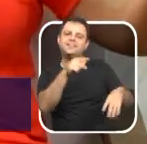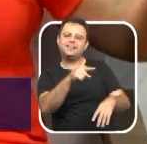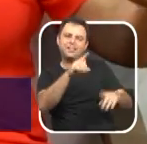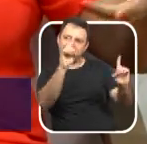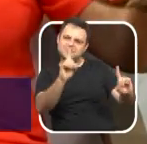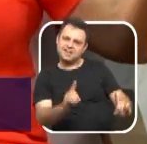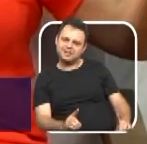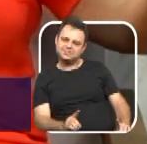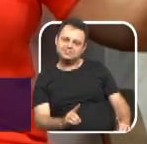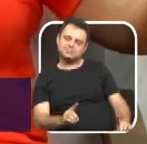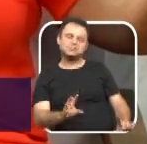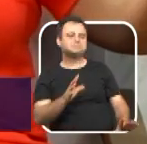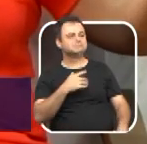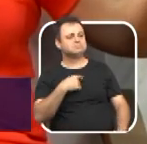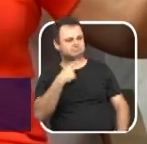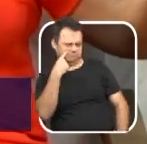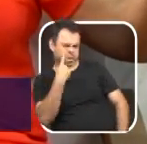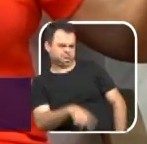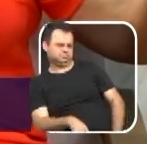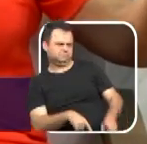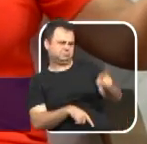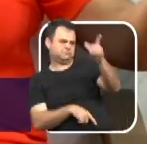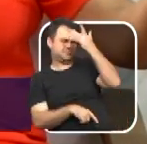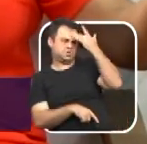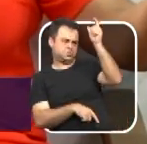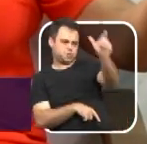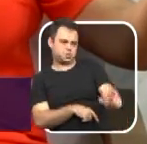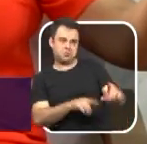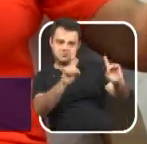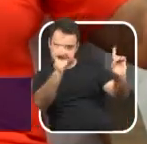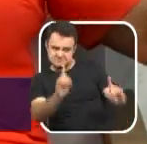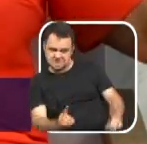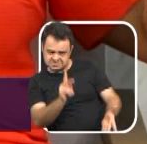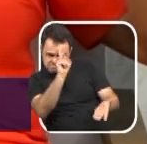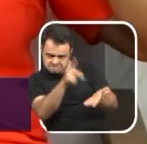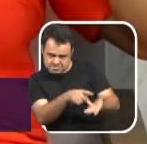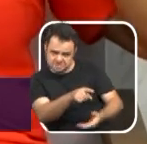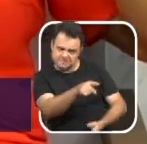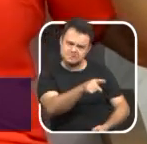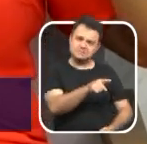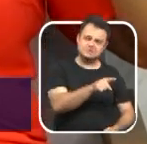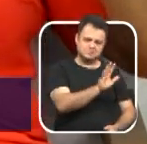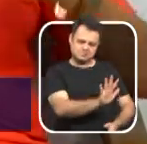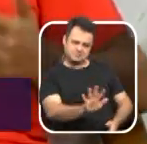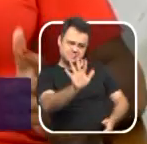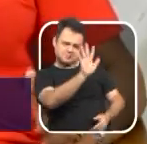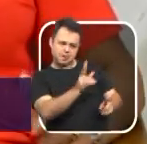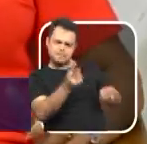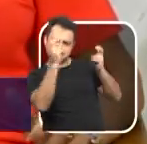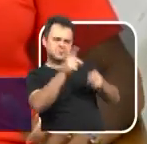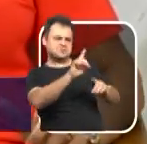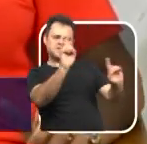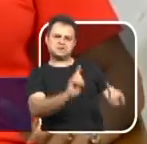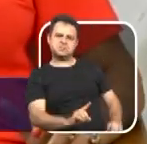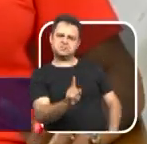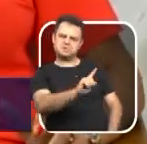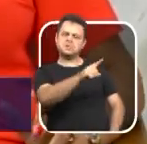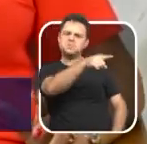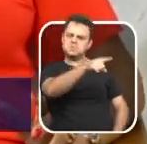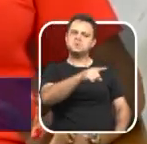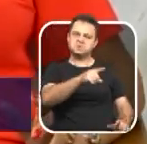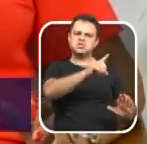né? Se valendo do direito do outro, porque a gente pensa que a deficiência ela tem que ser vista. E ela não é somente